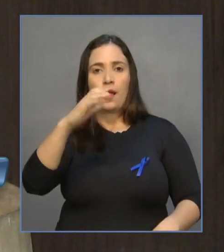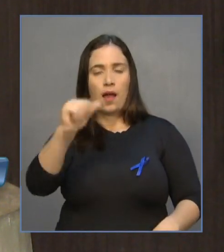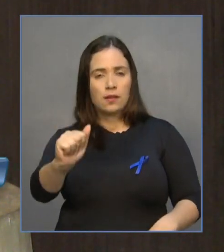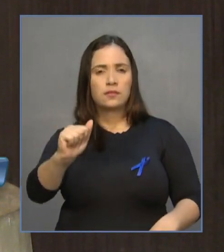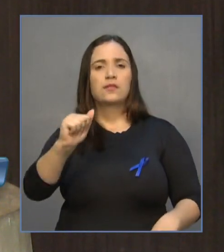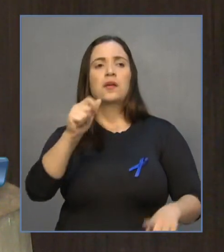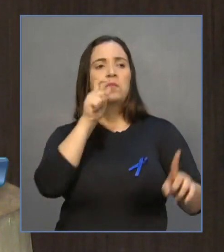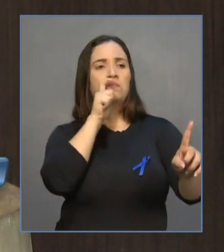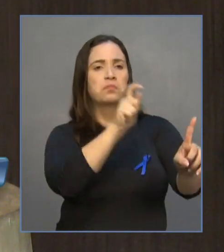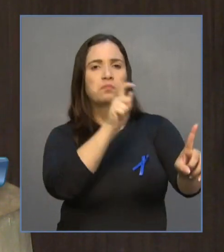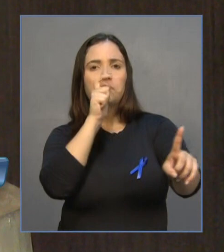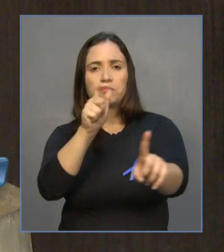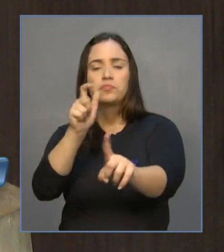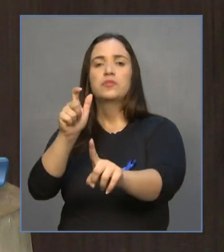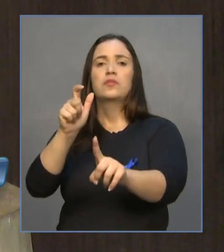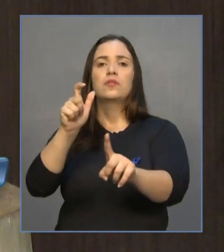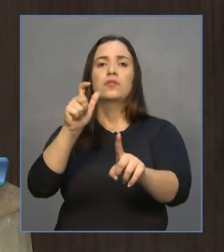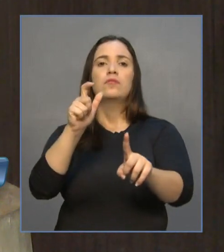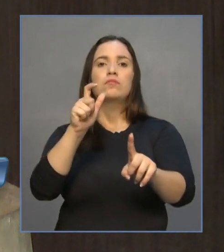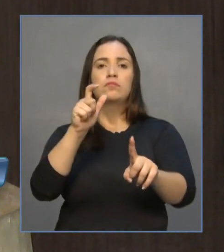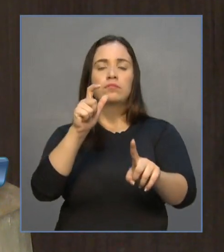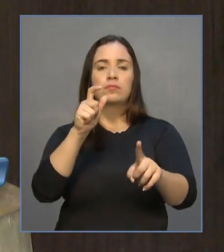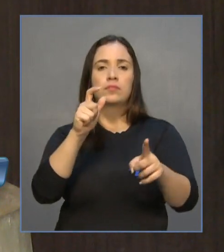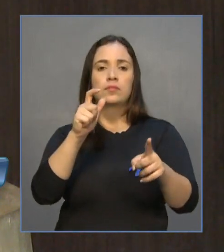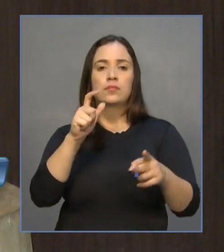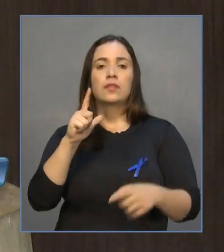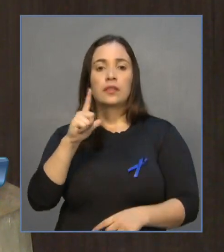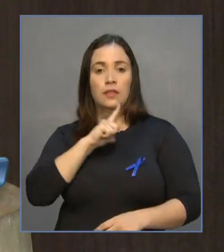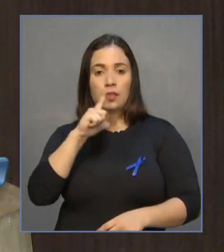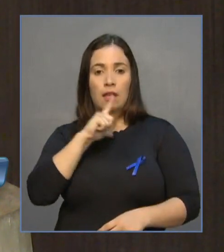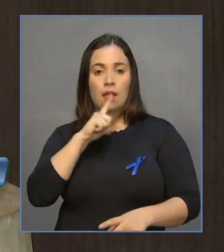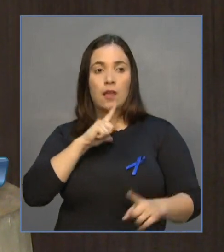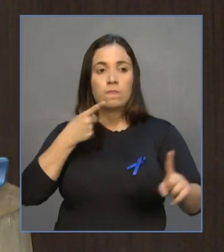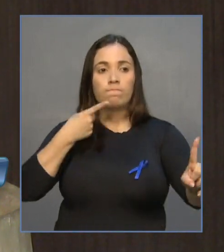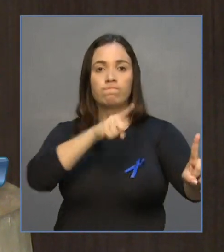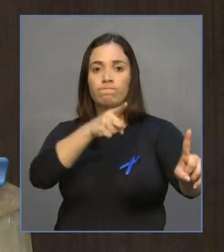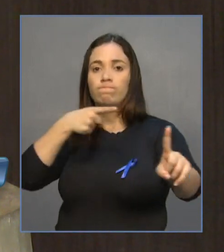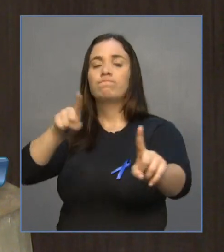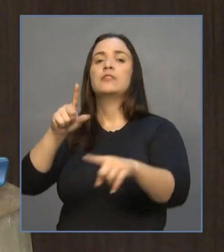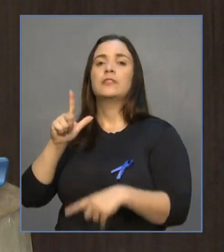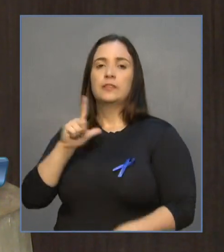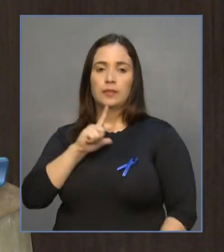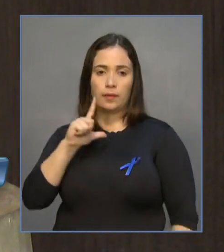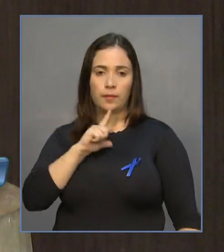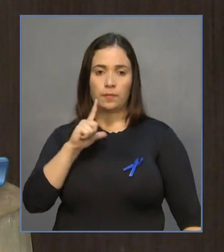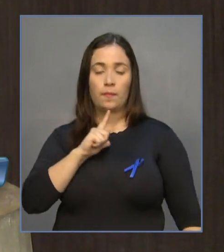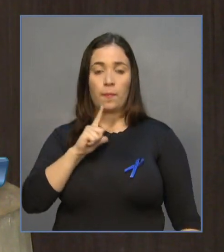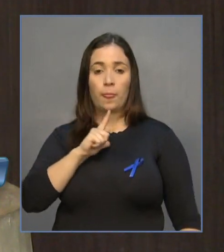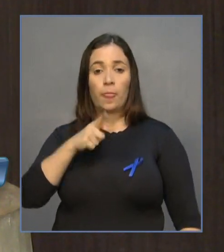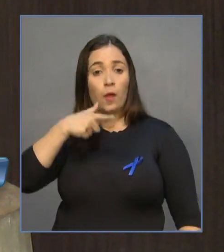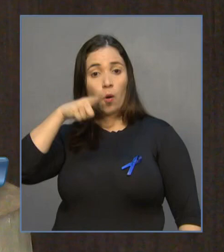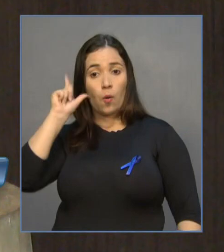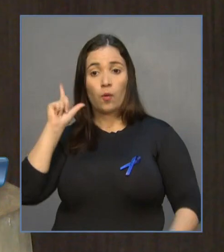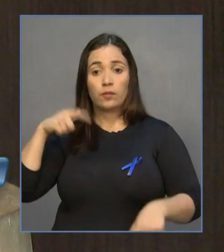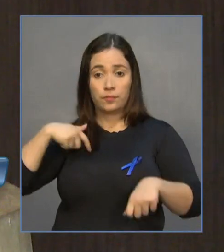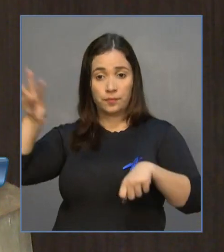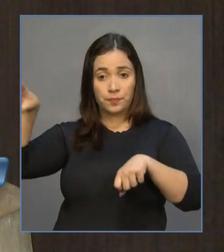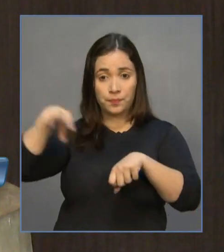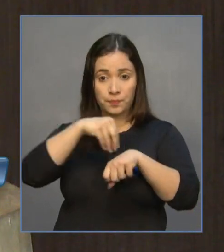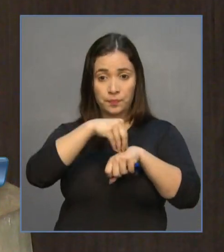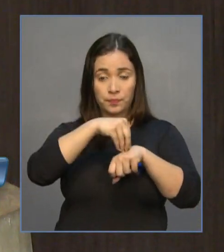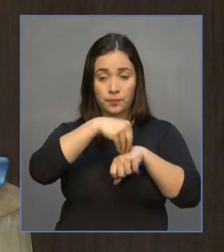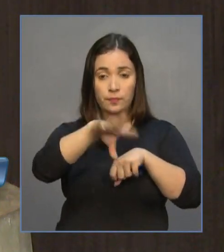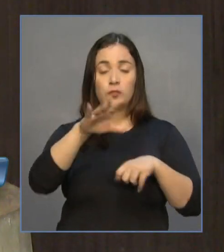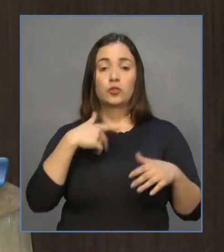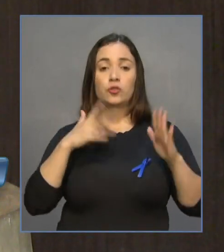de intimidação, houve relatos, como de ontem, e aqui eu já acabei de assinar um